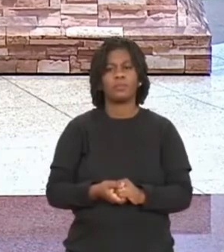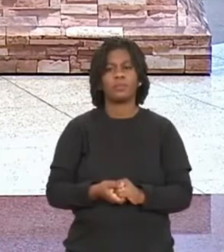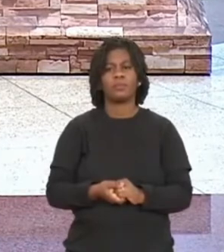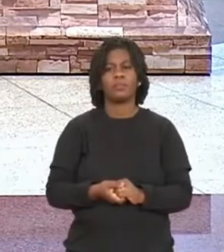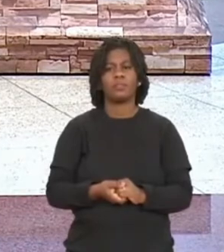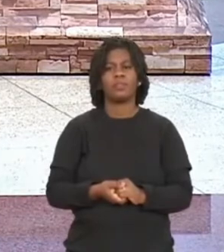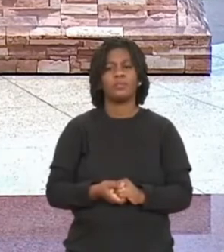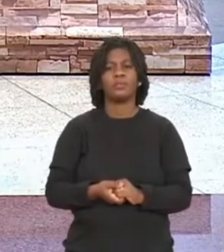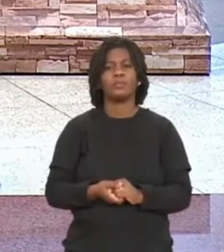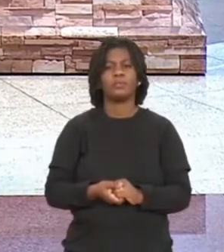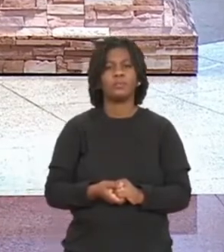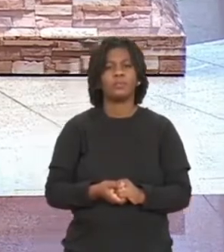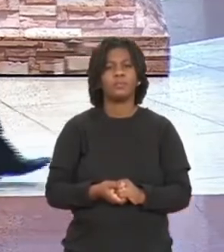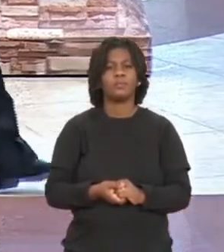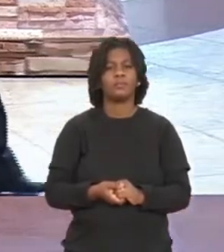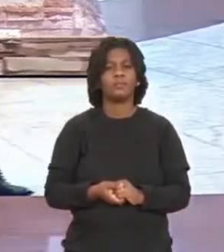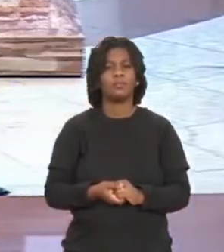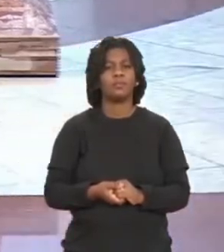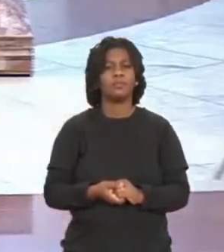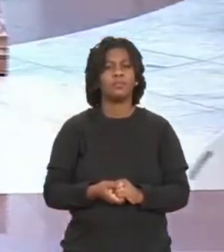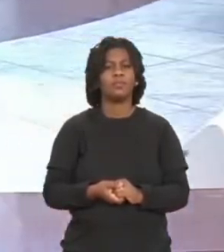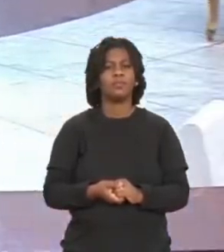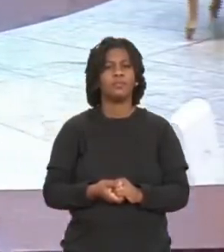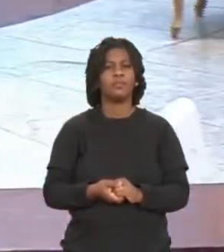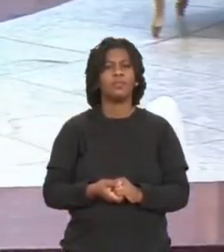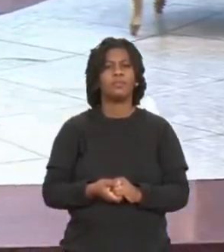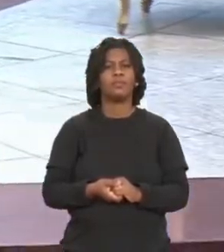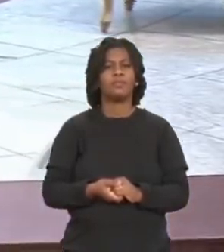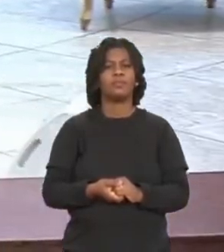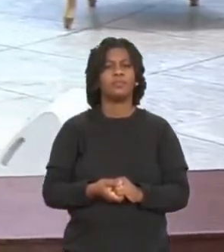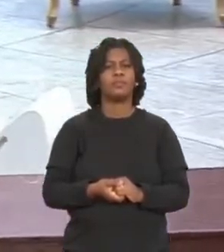Escute isso, por favor, Psyll.